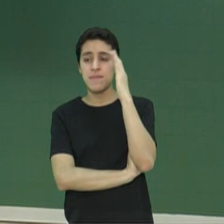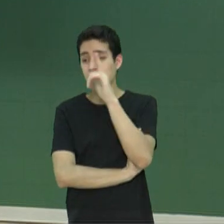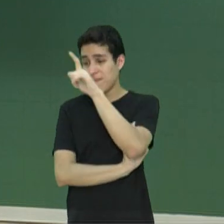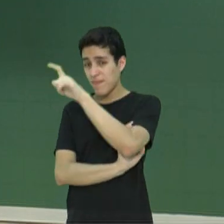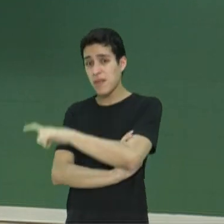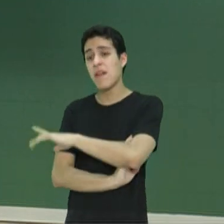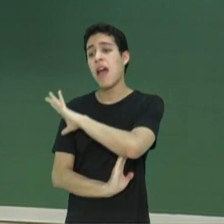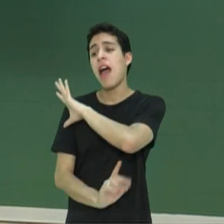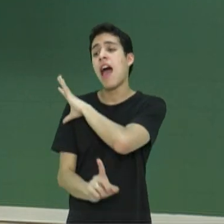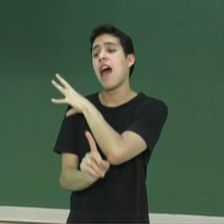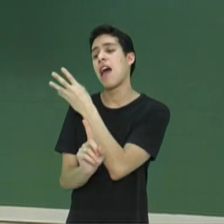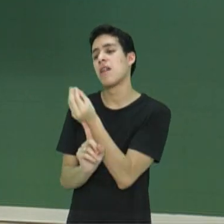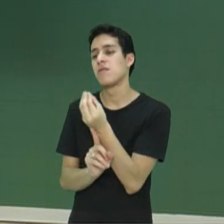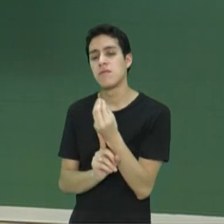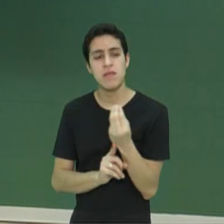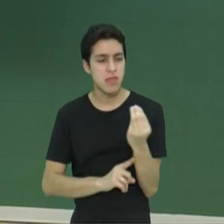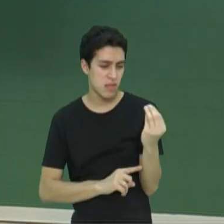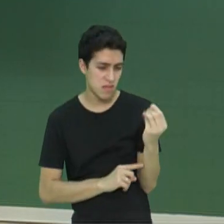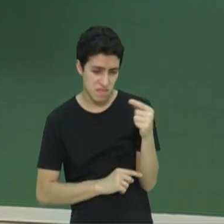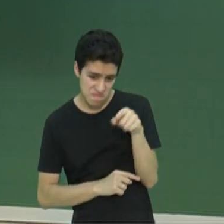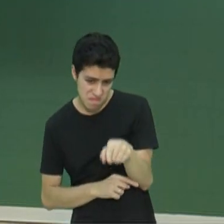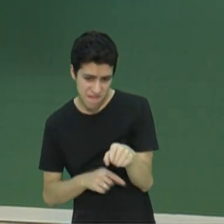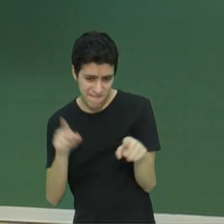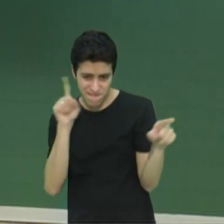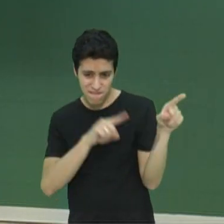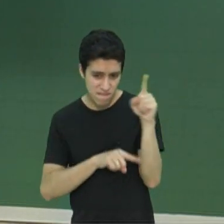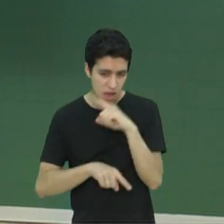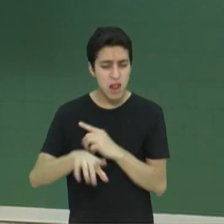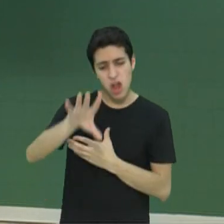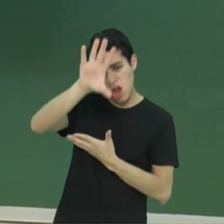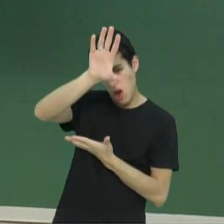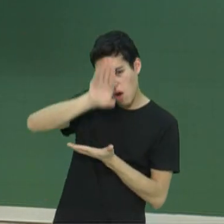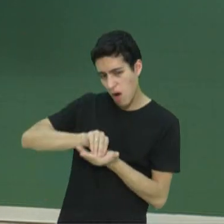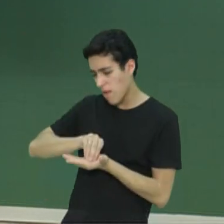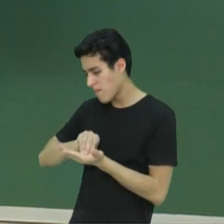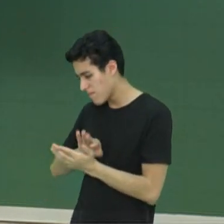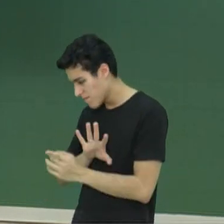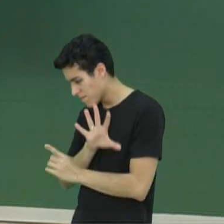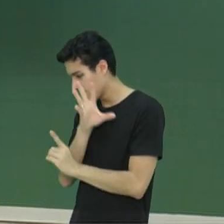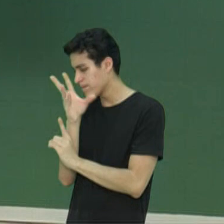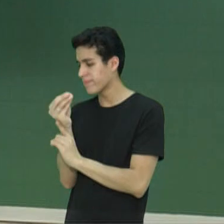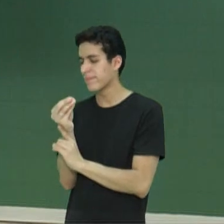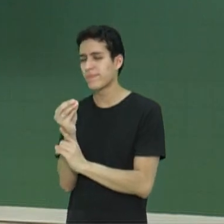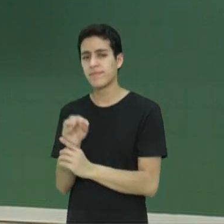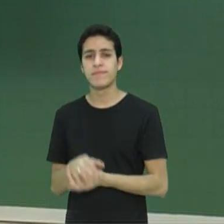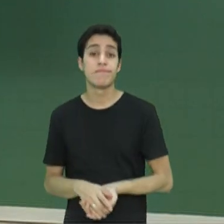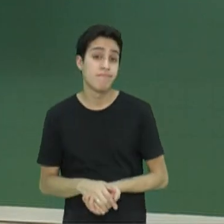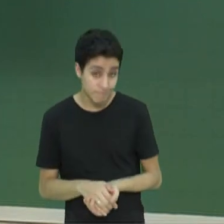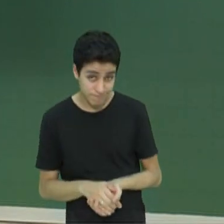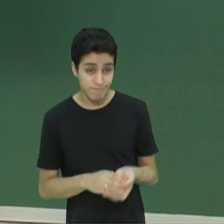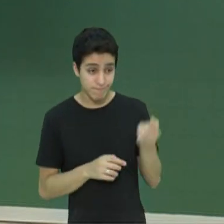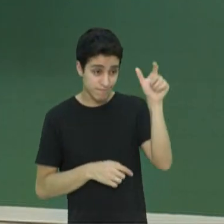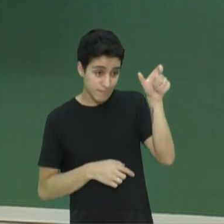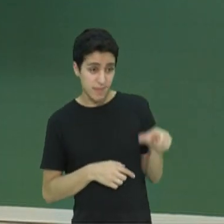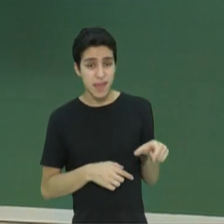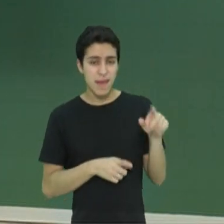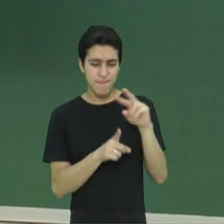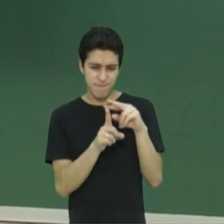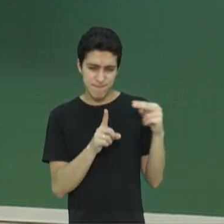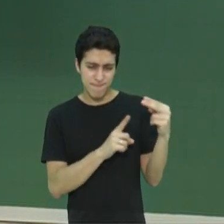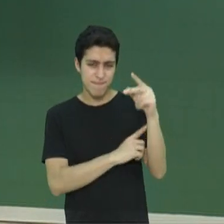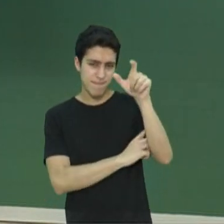artista faz? Ele faz uma cópia dessa cópia imperfeita que está no mundo sensível. E aí o Platão, devido